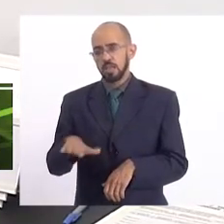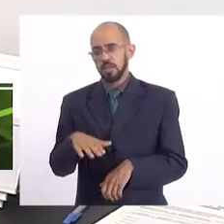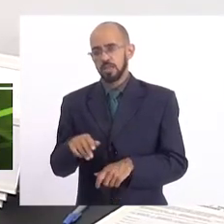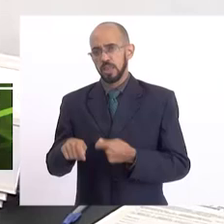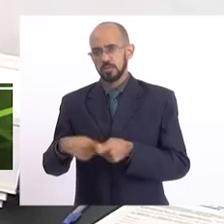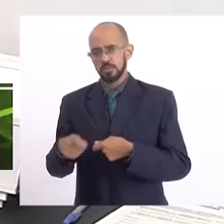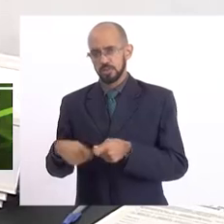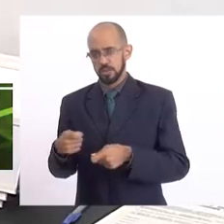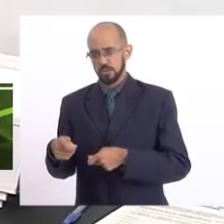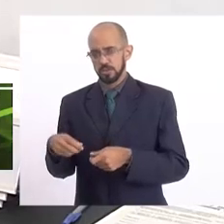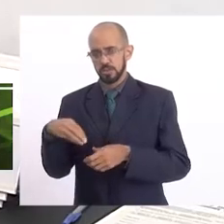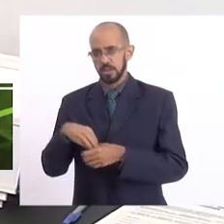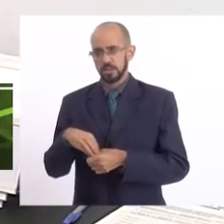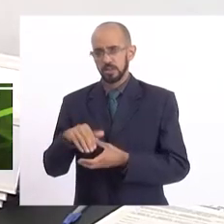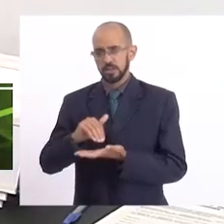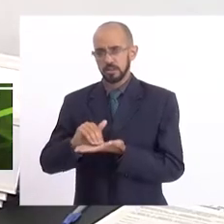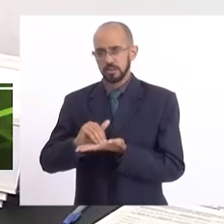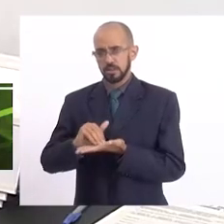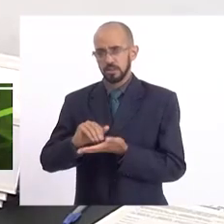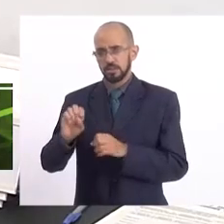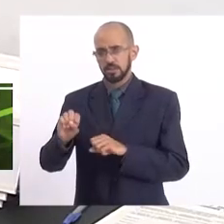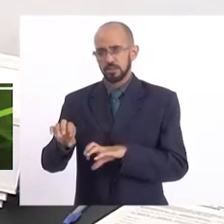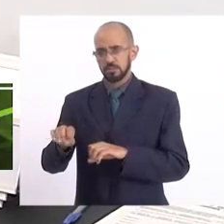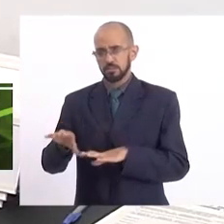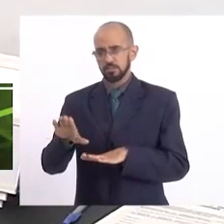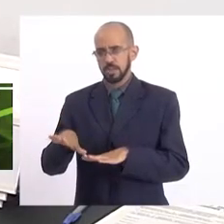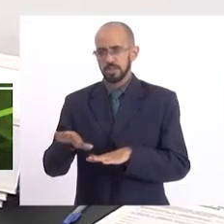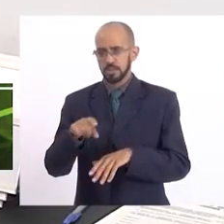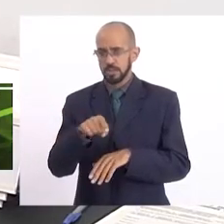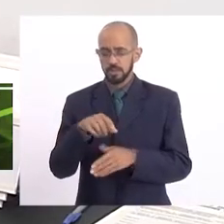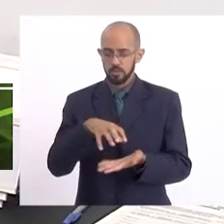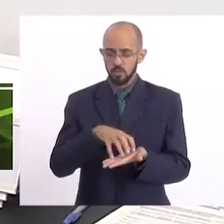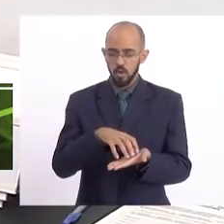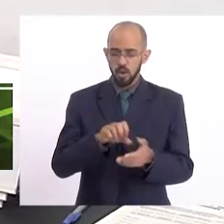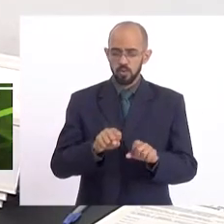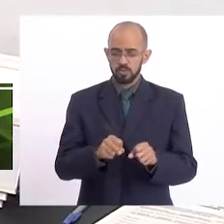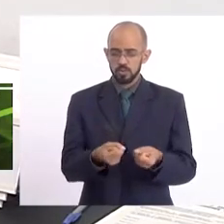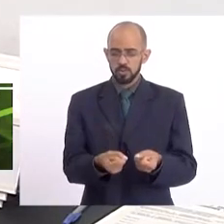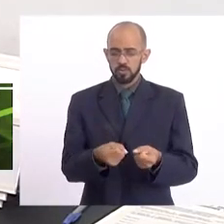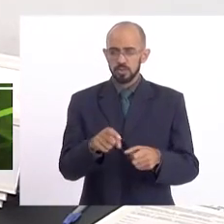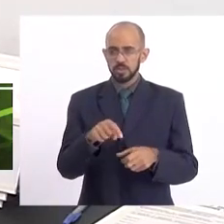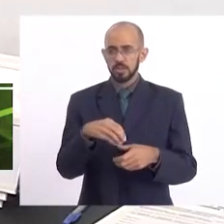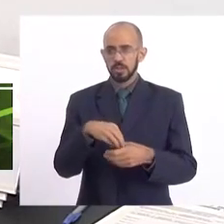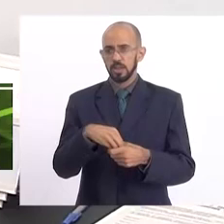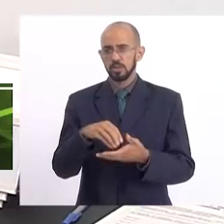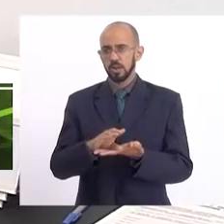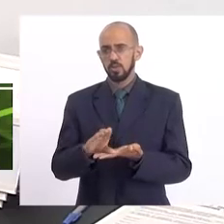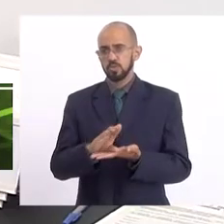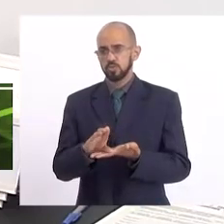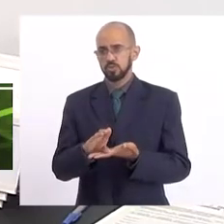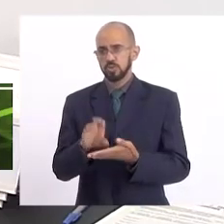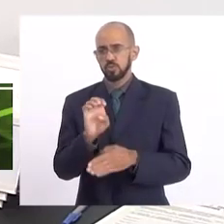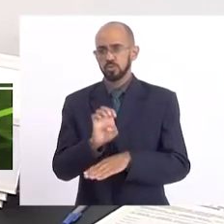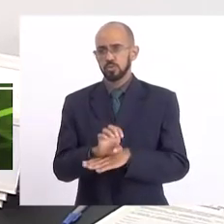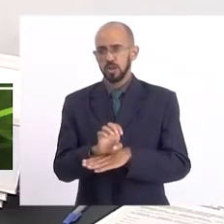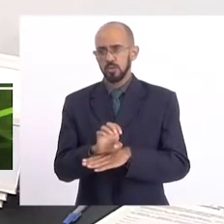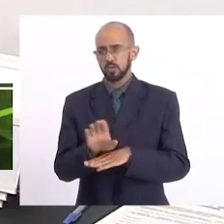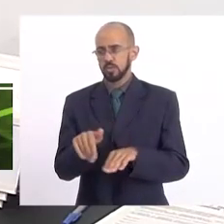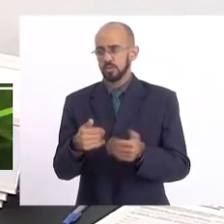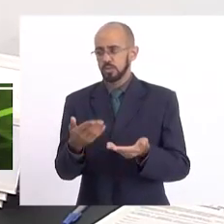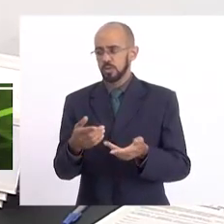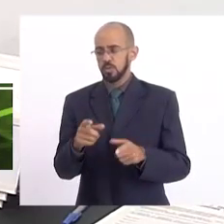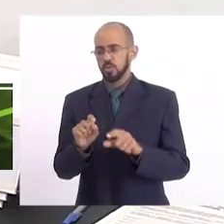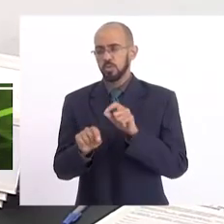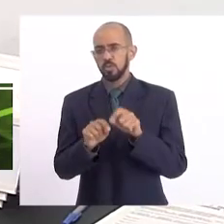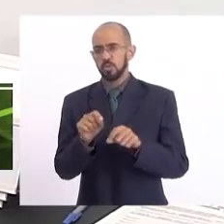de Educação, o Degasi ele é um órgão de segurança pela Constituição Estadual, né? Então, a gente, assim, não